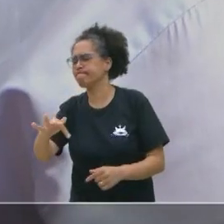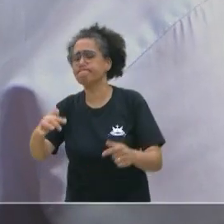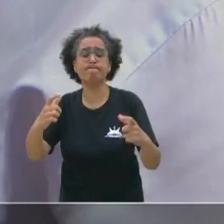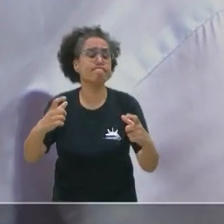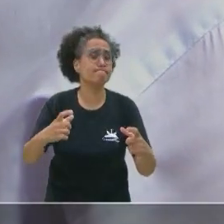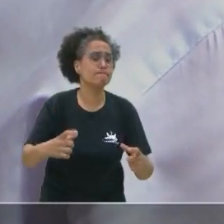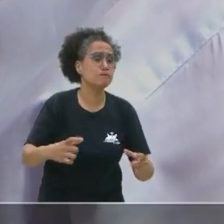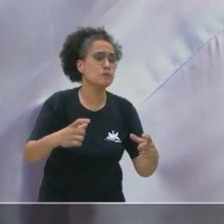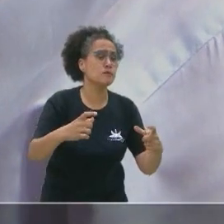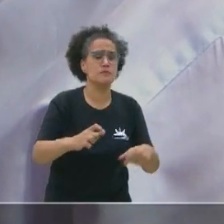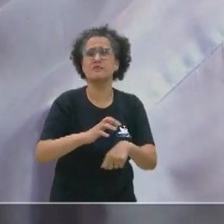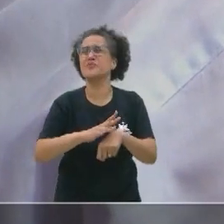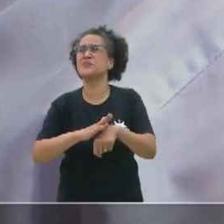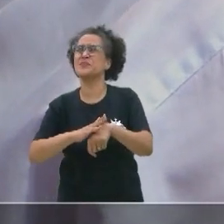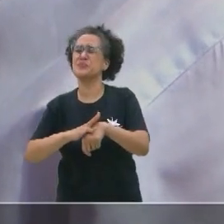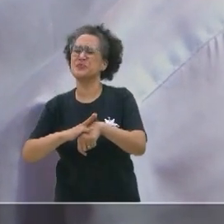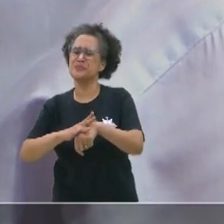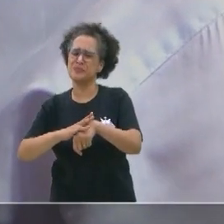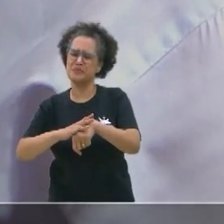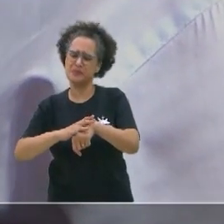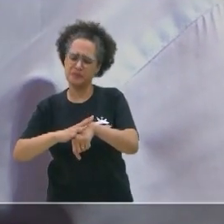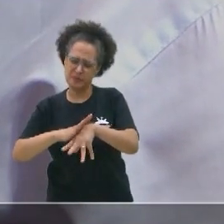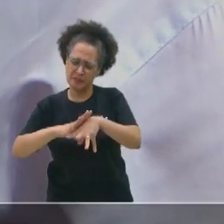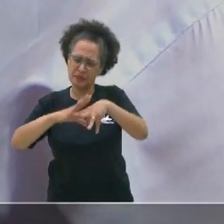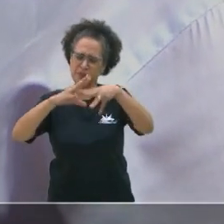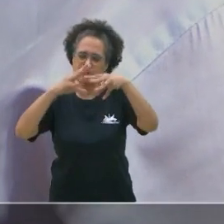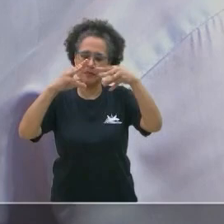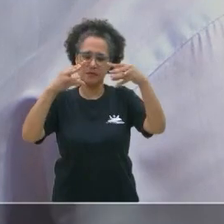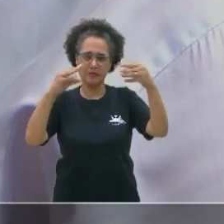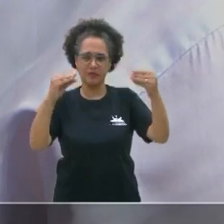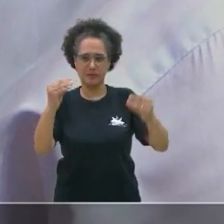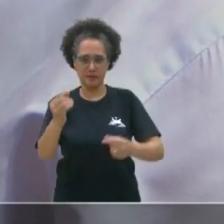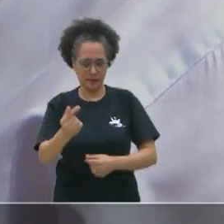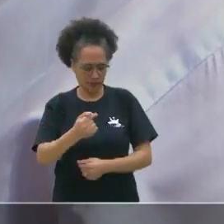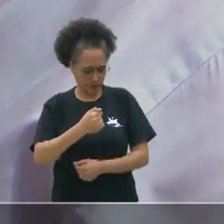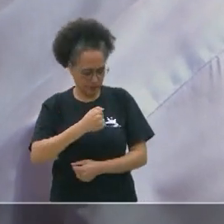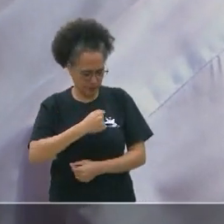dói. Cura, Senhor.